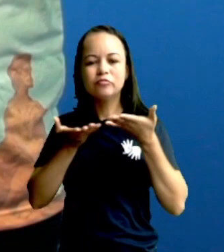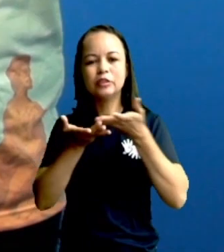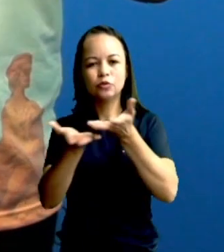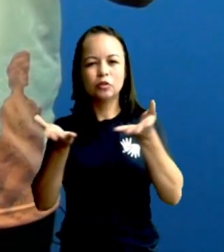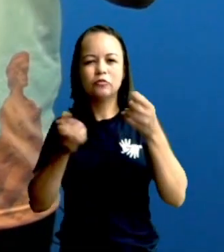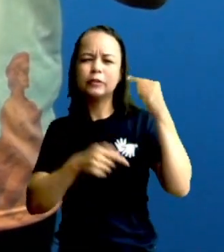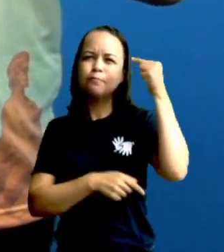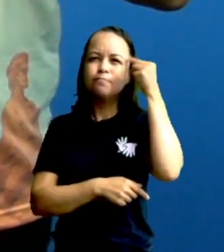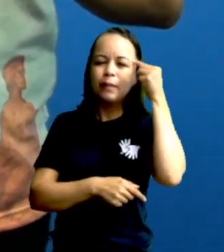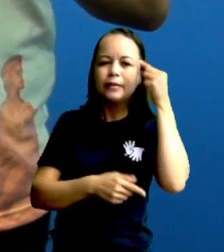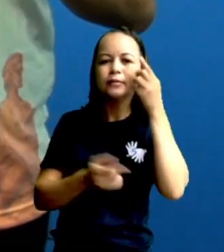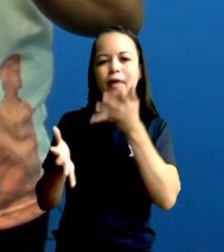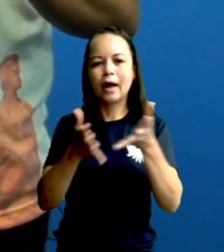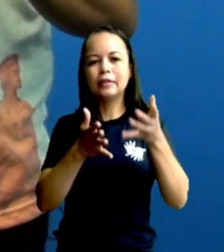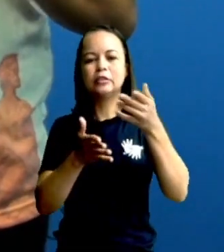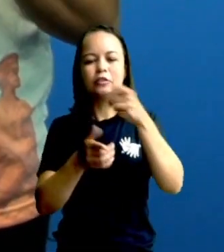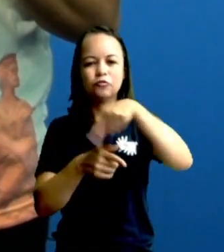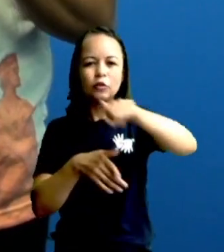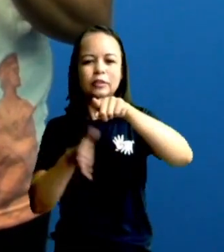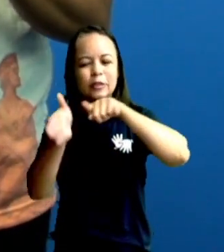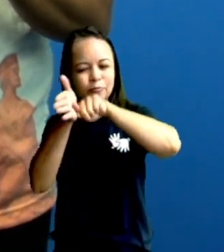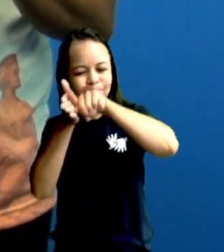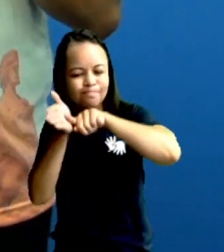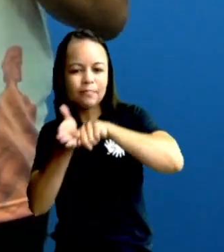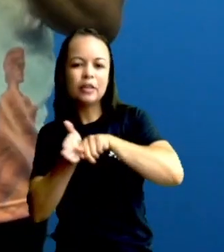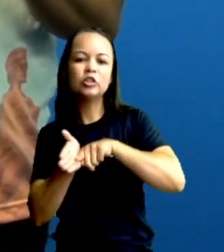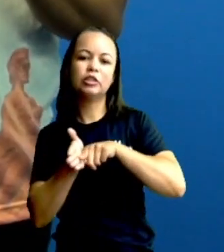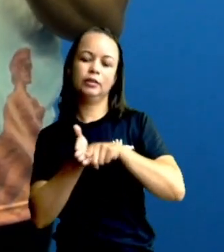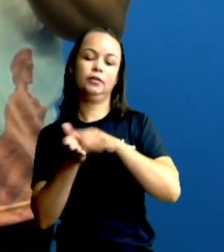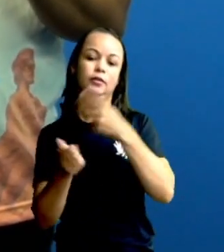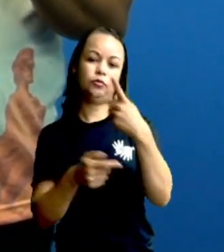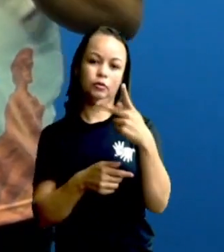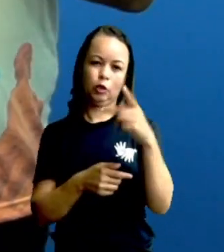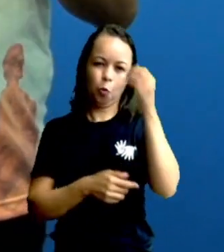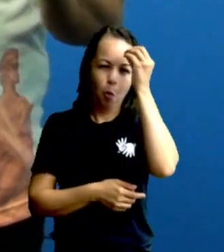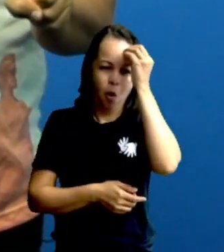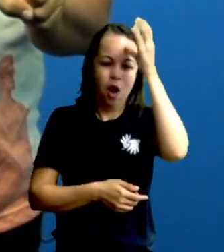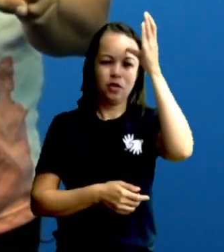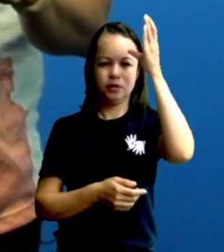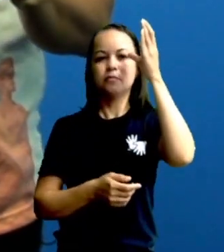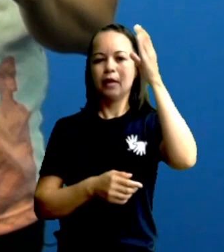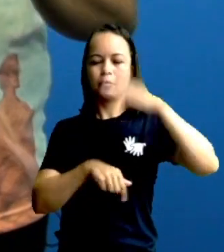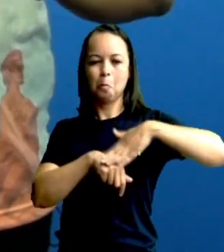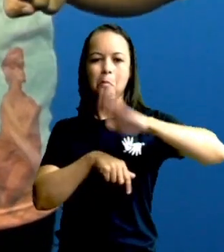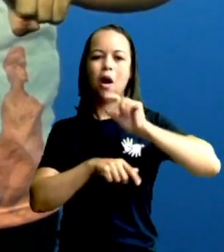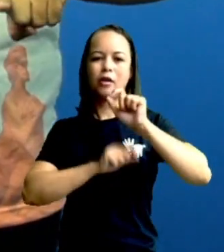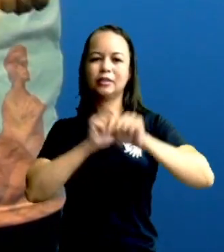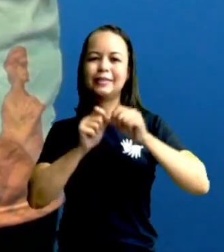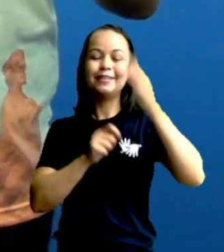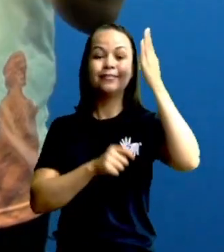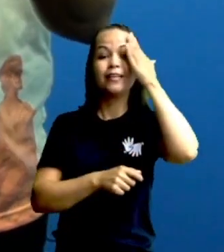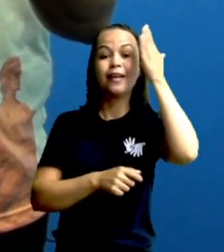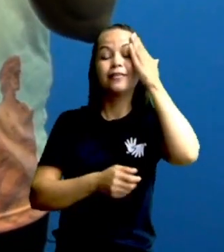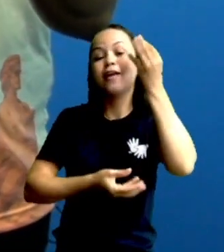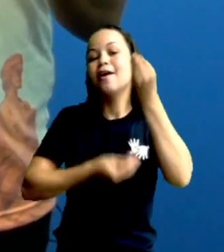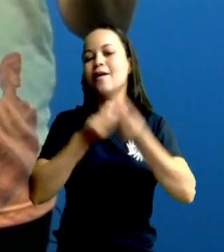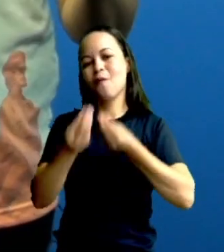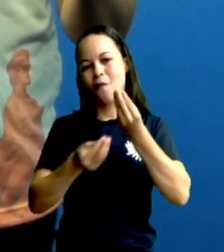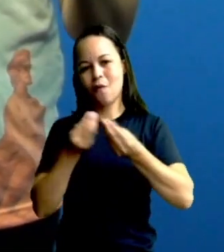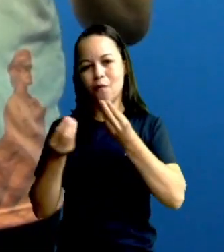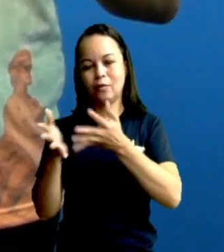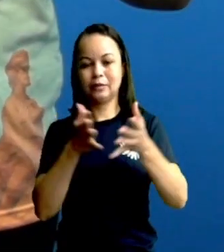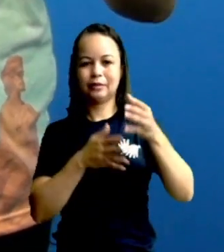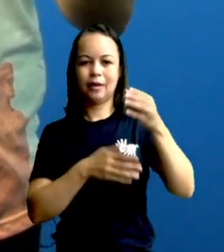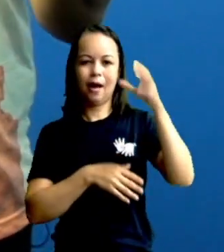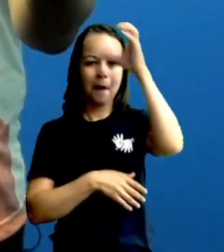gerar em você uma inquietação para que você seja um grande pesquisador do teu conhecimento, para que você tenha justamente essa aprendizagem a